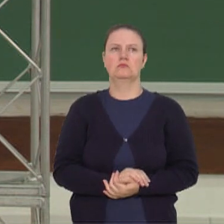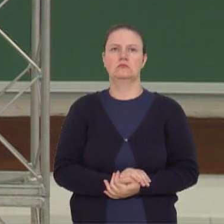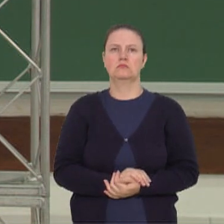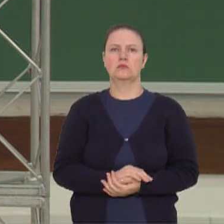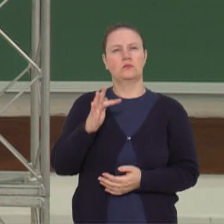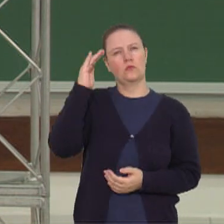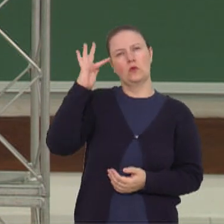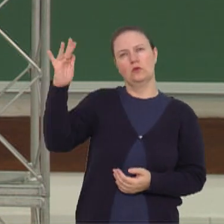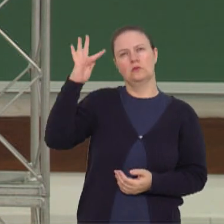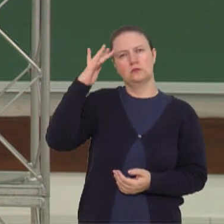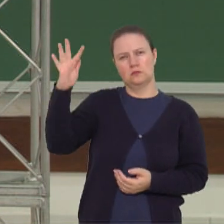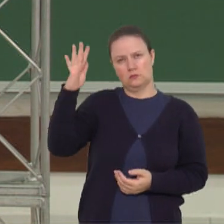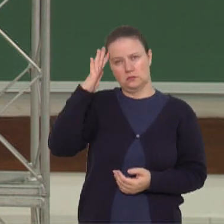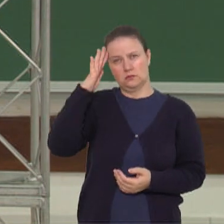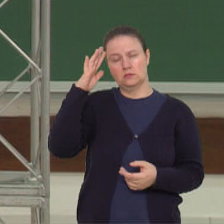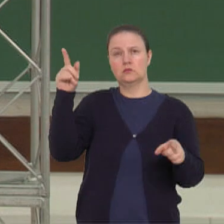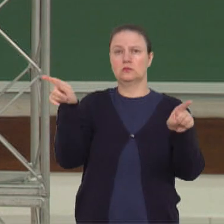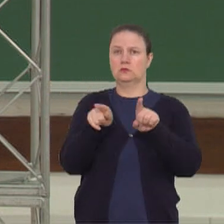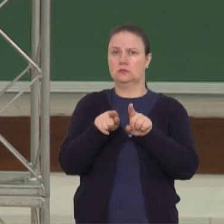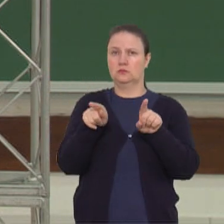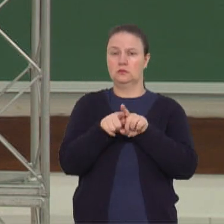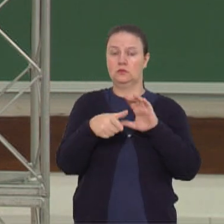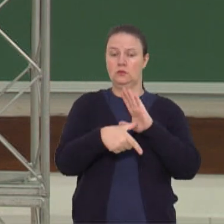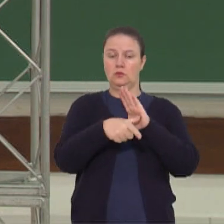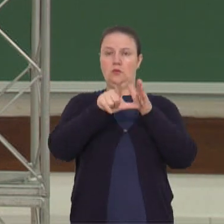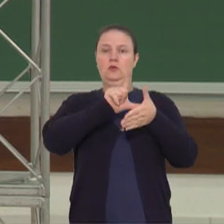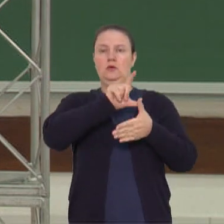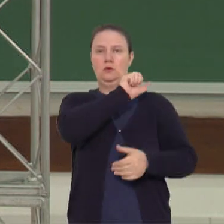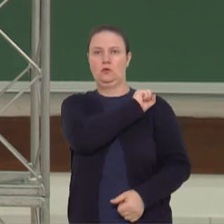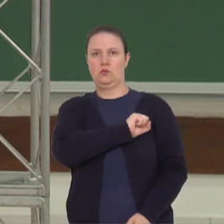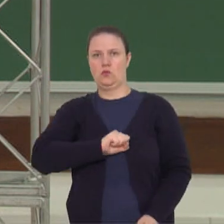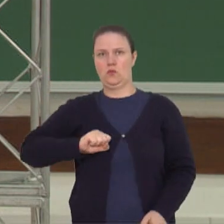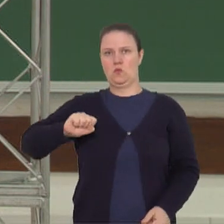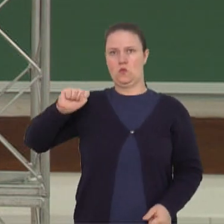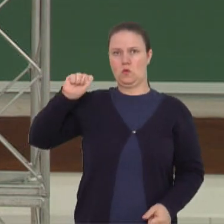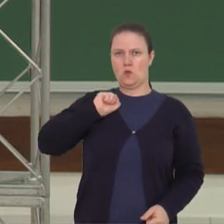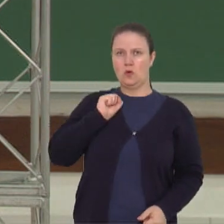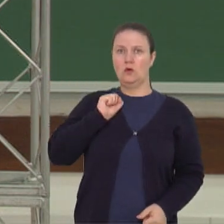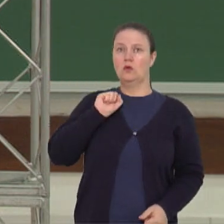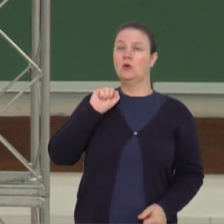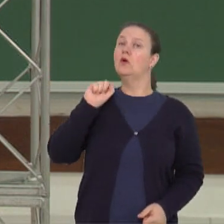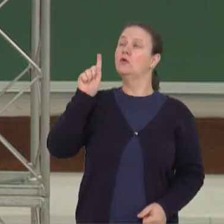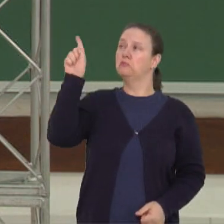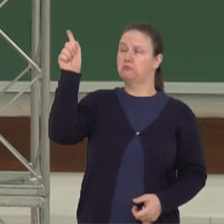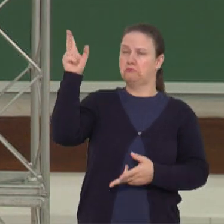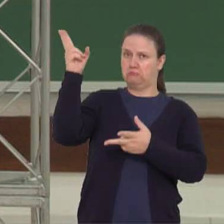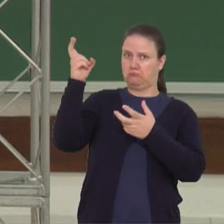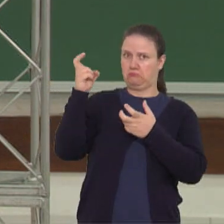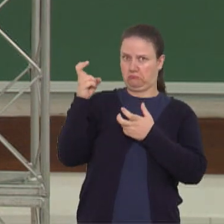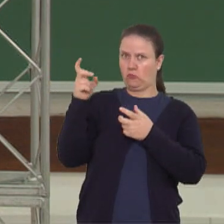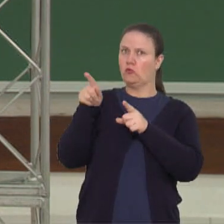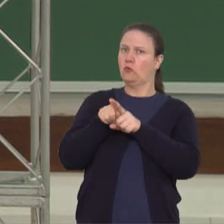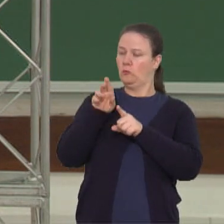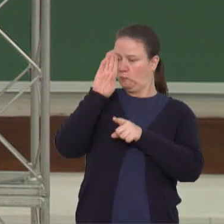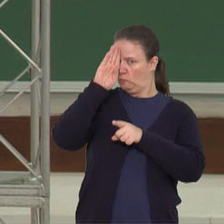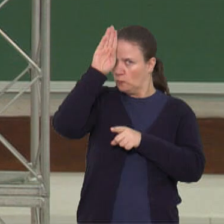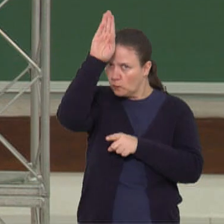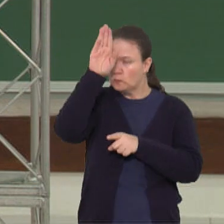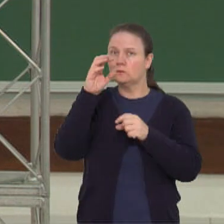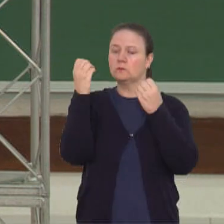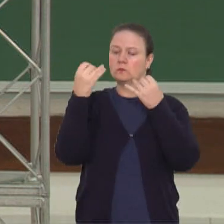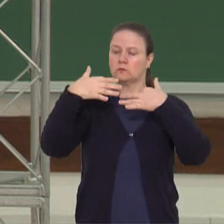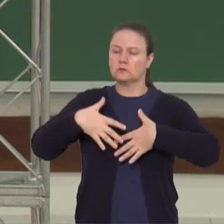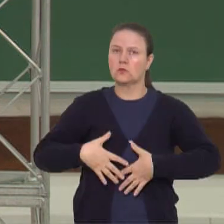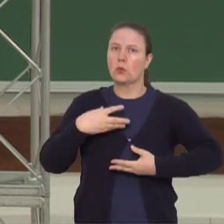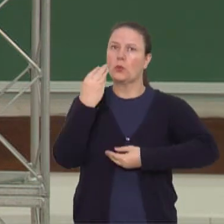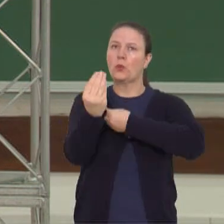Os filósofos pré-socráticos, no nosso caso especificamente aqui o Heráclito, eles explicam